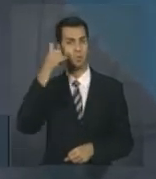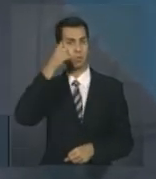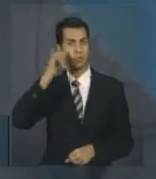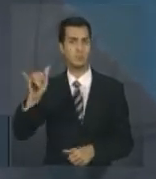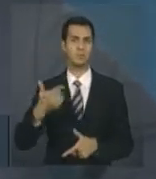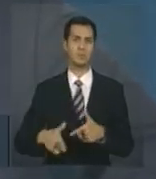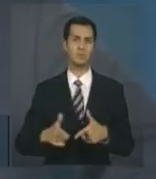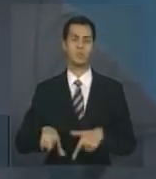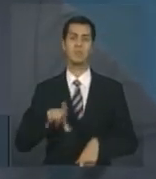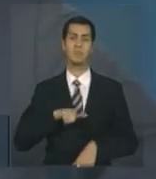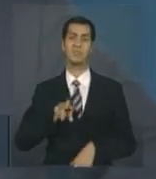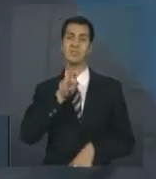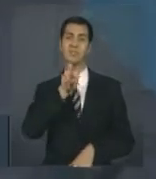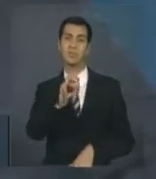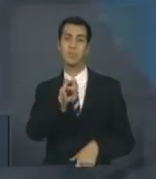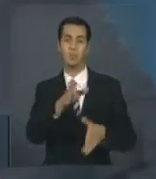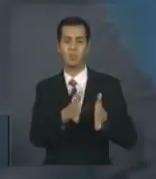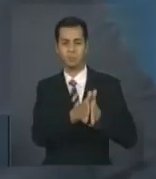serão construídas.